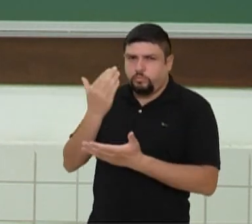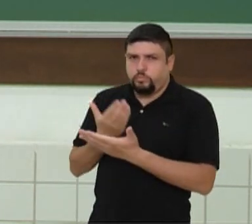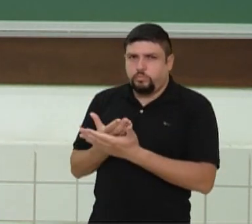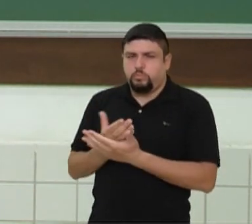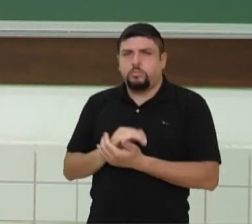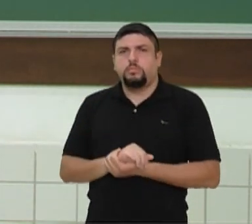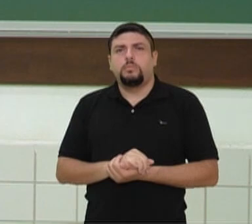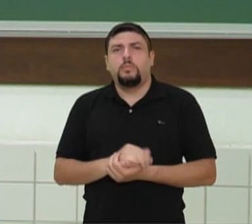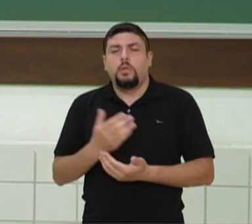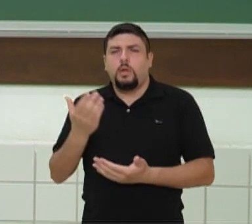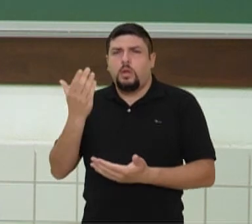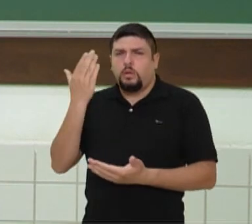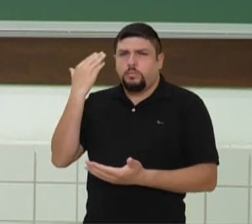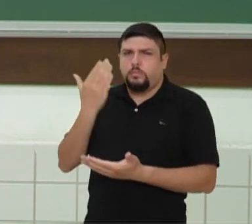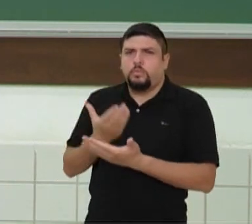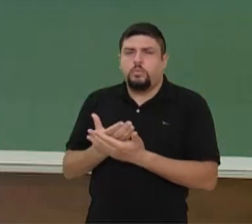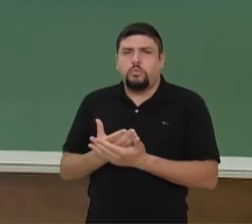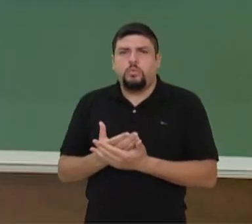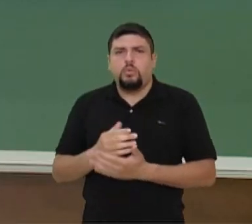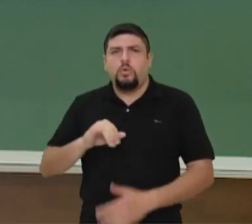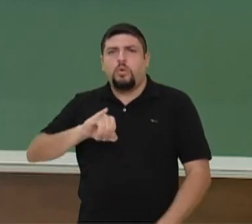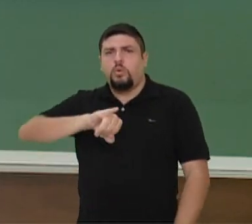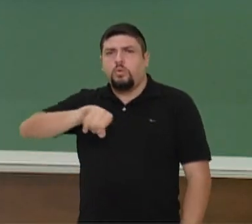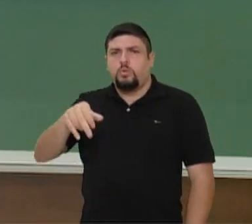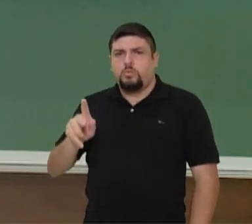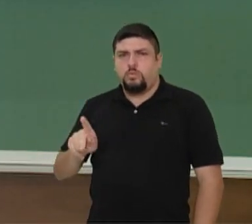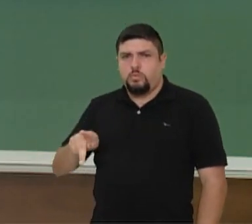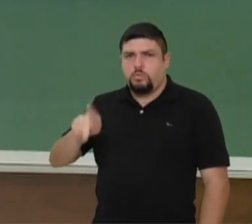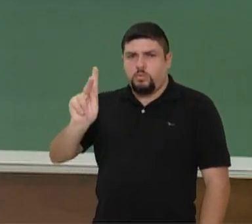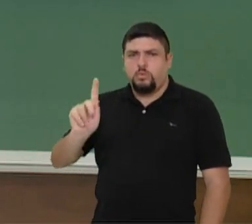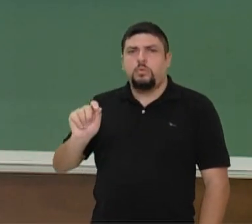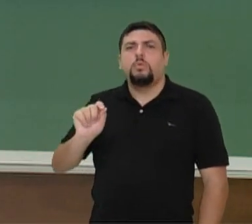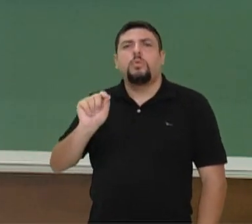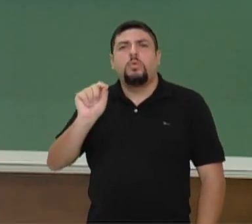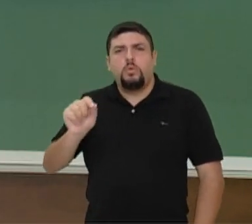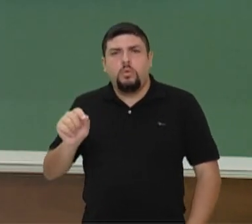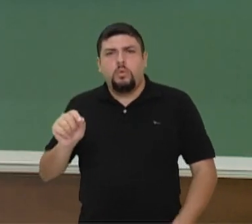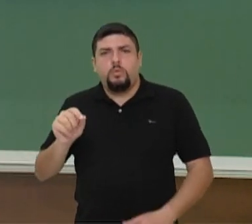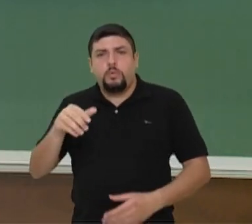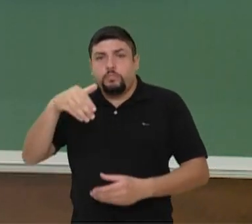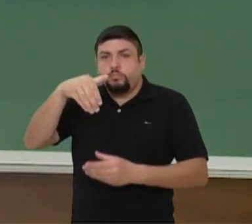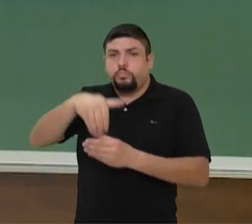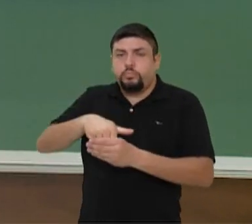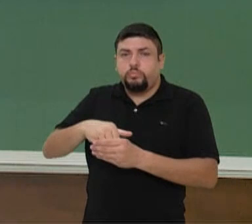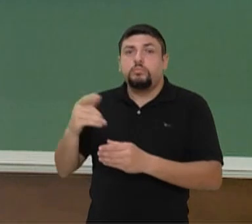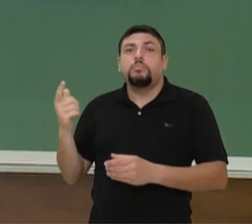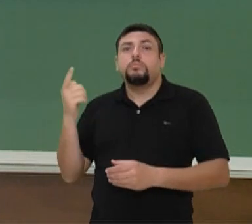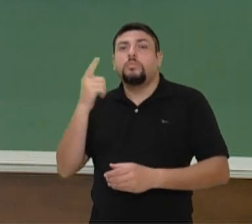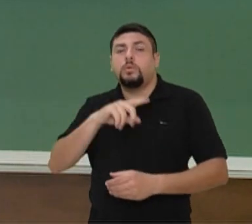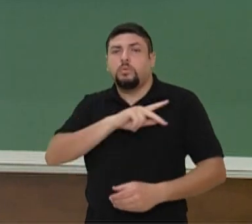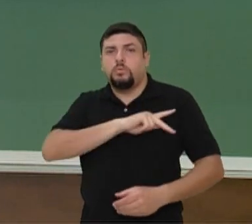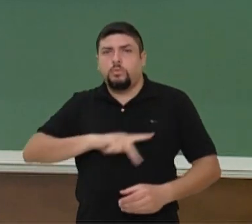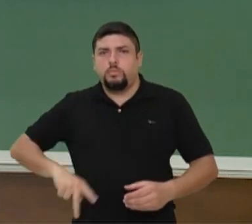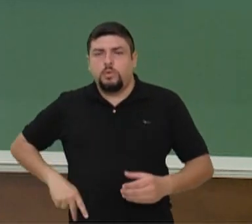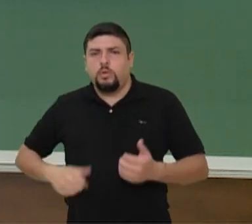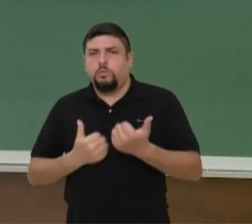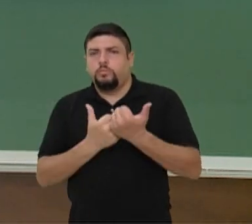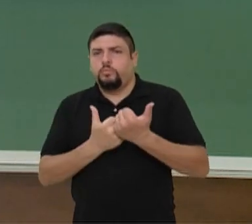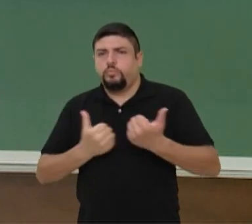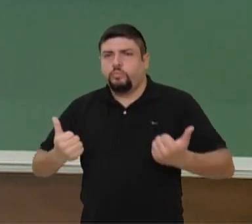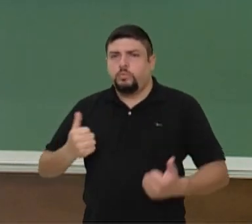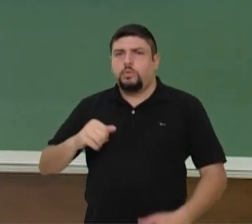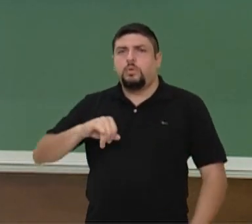na aula anterior aí o Juscelino Kubitschek, do PSD, que é eleito como presidente da República, tendo como vice João Goulart, do